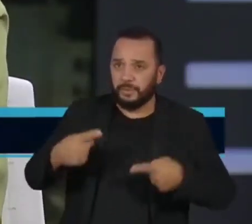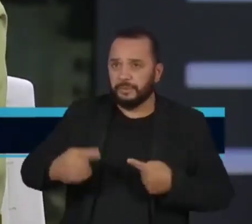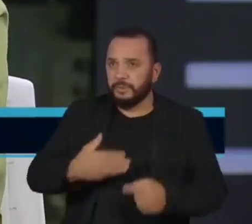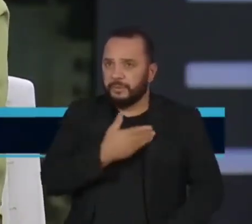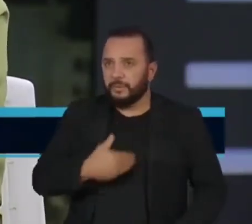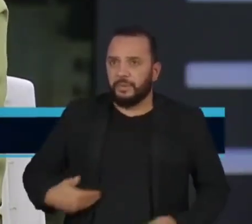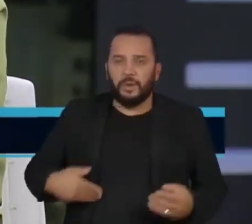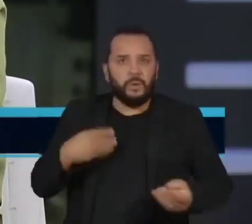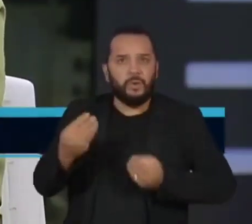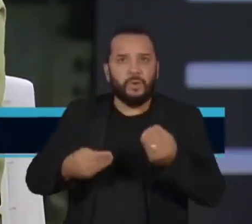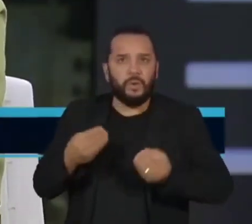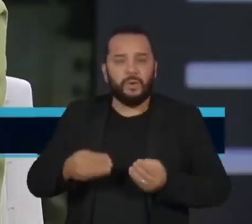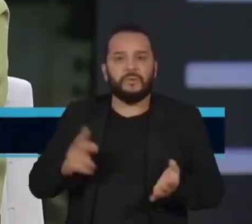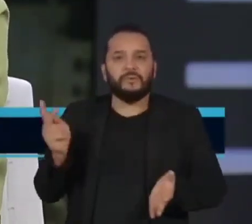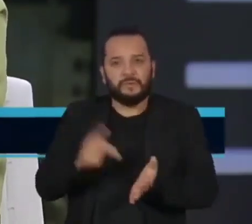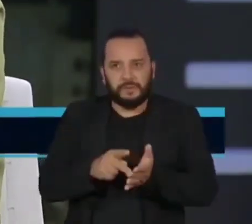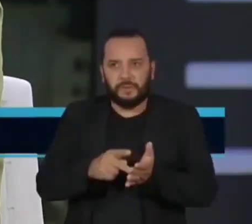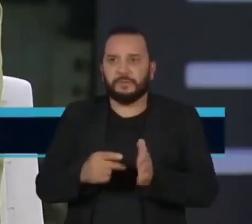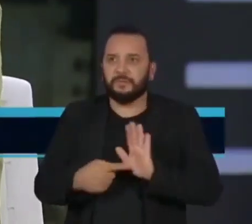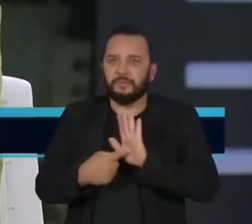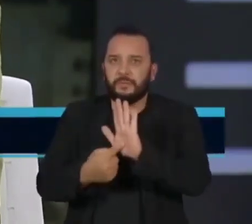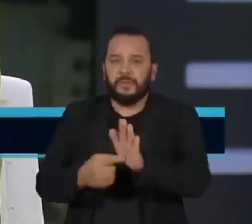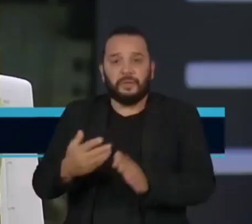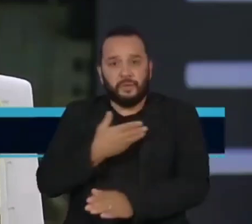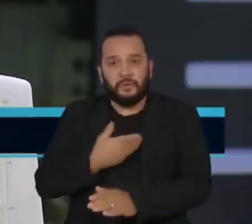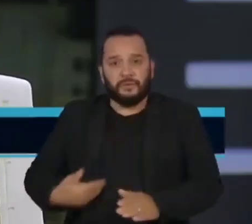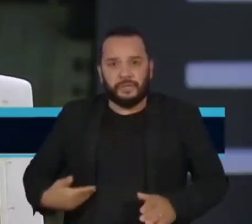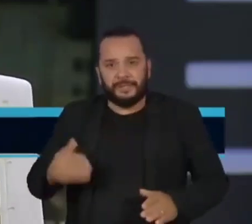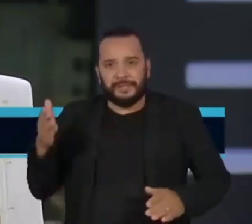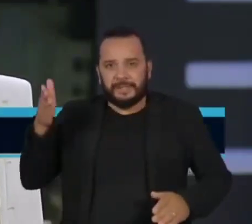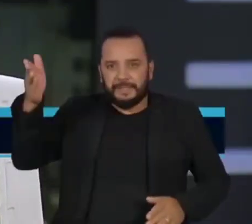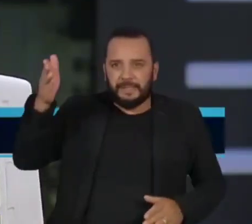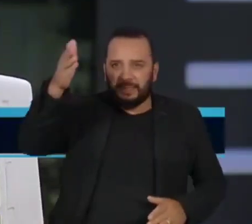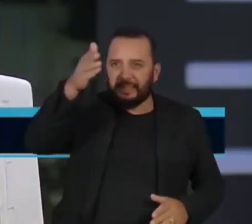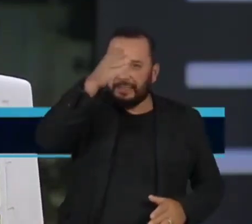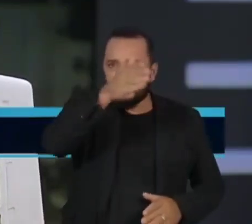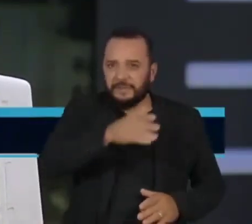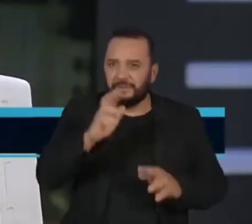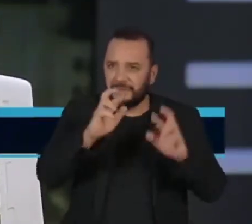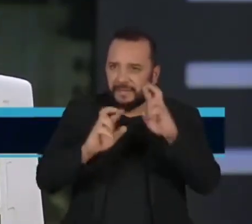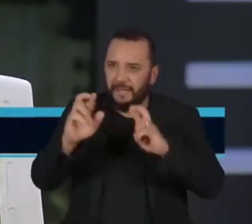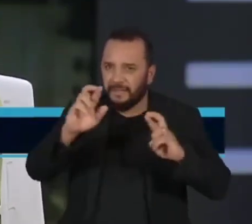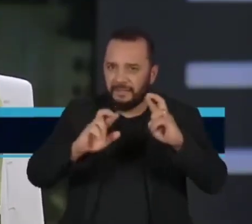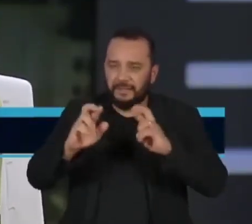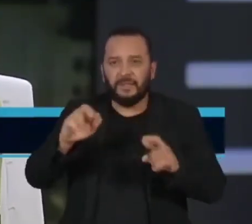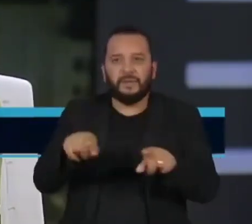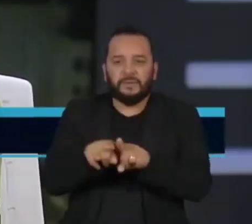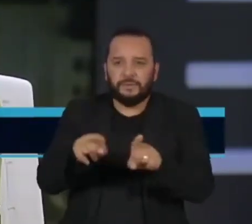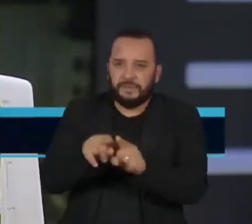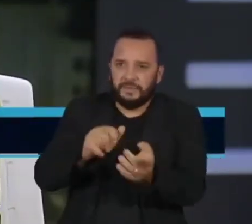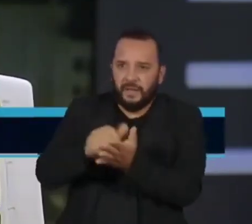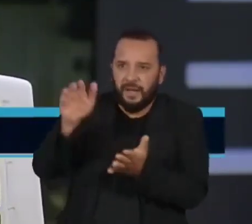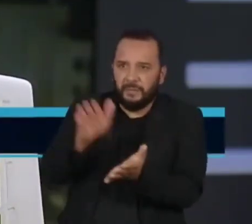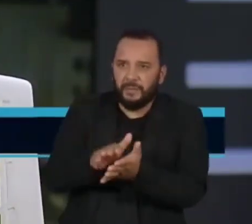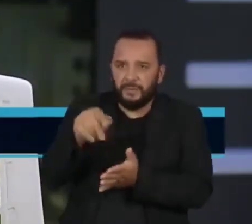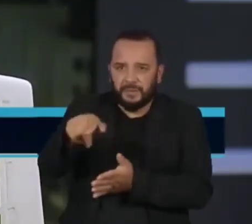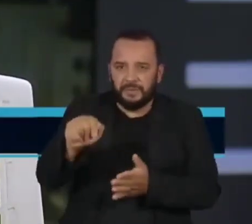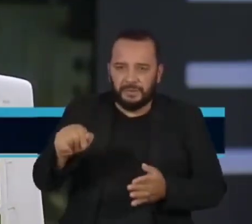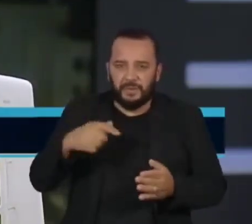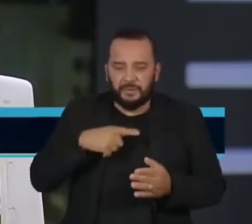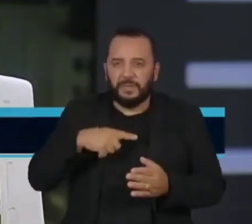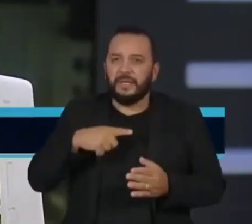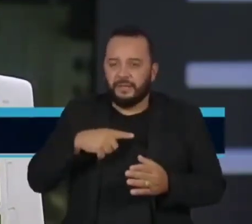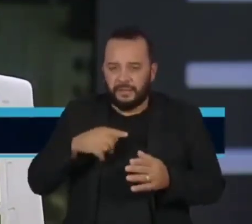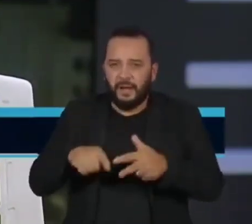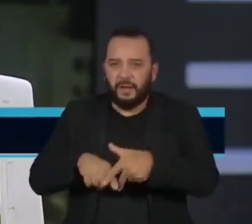de fato, reforço a presença do Estado ali naquele lugar para não só para poder fazer a fiscalização, ajustar dentro da regularidade da